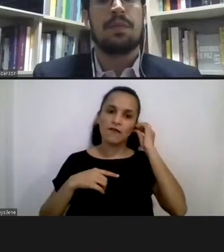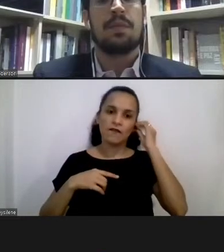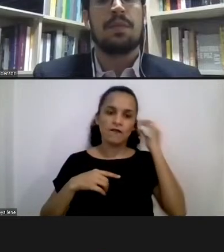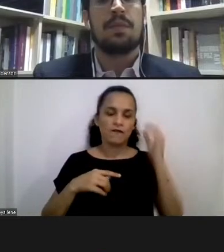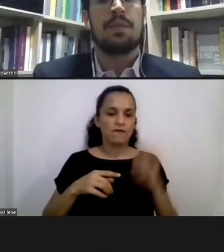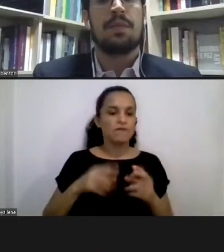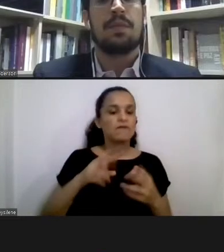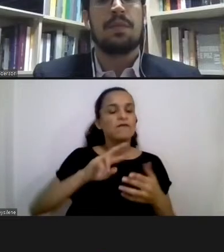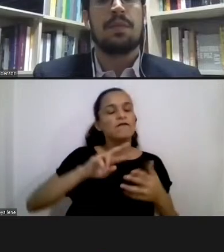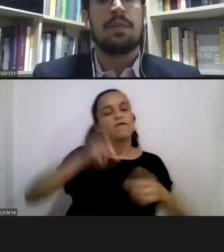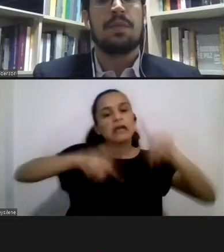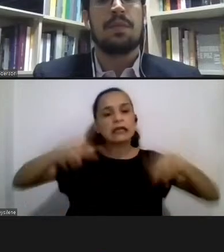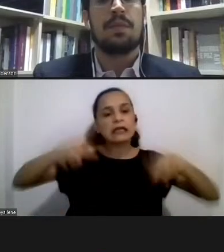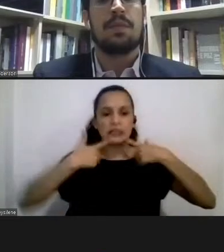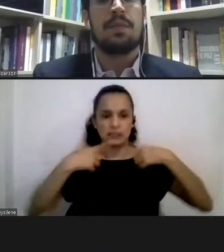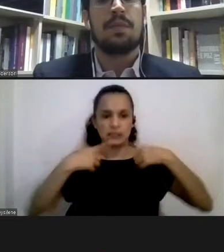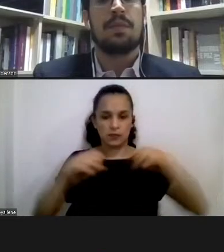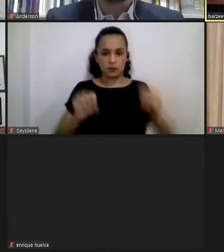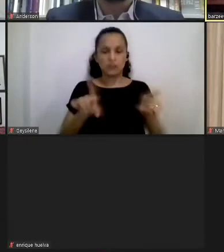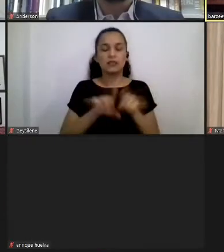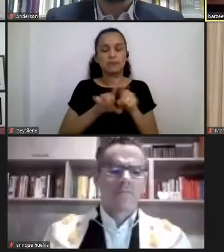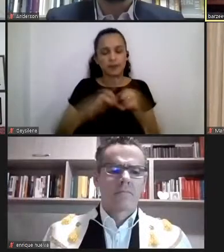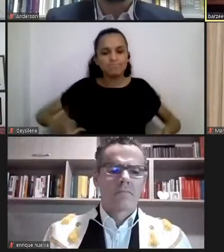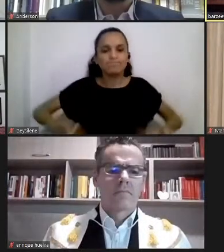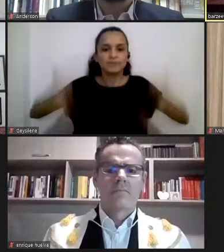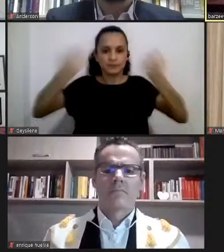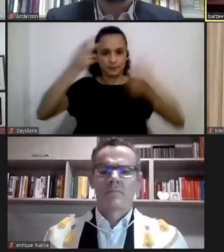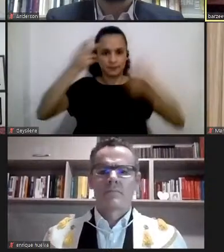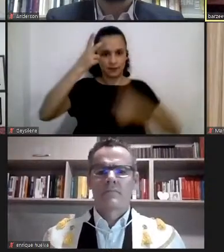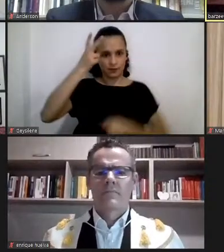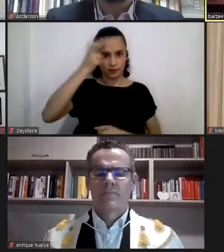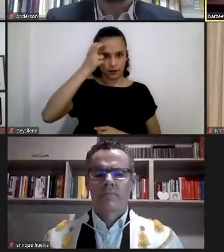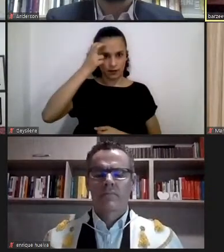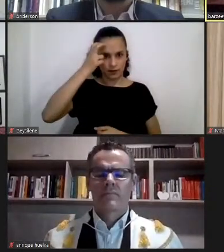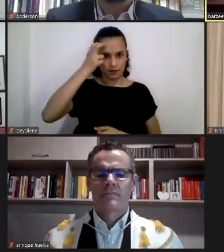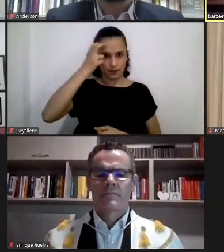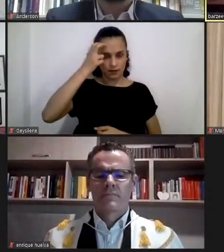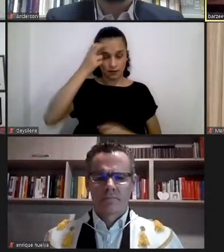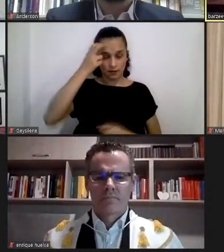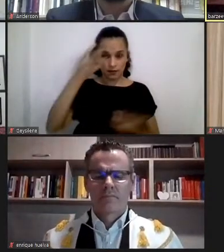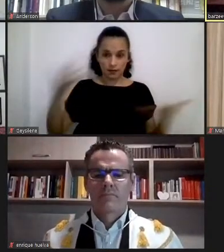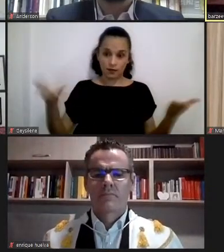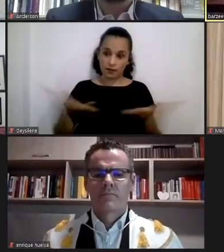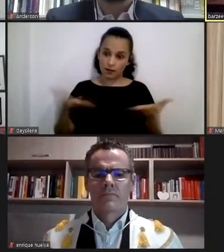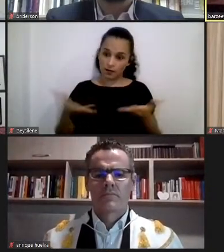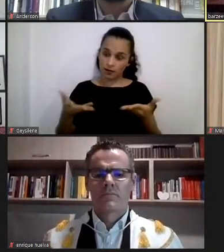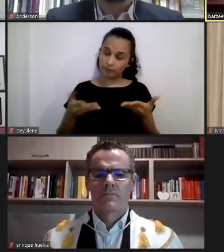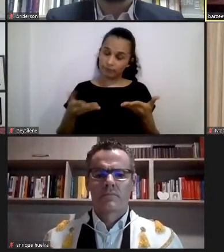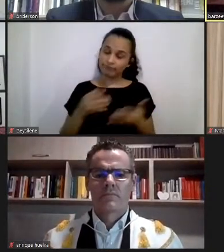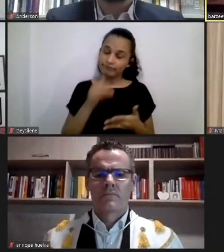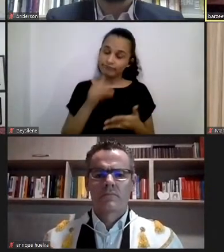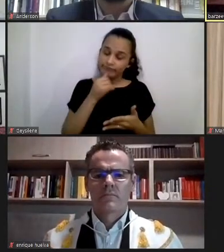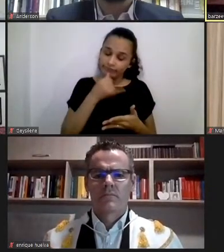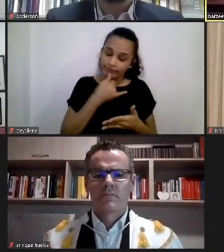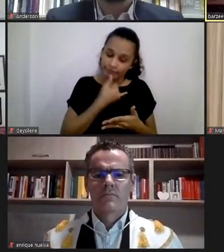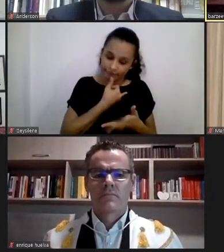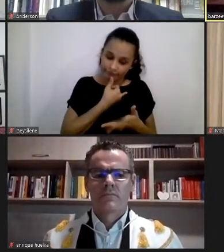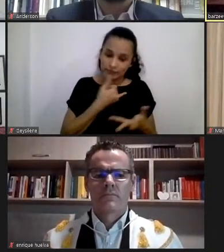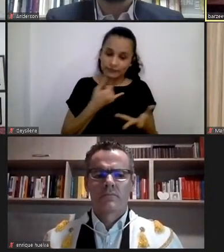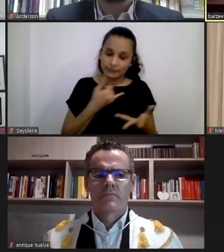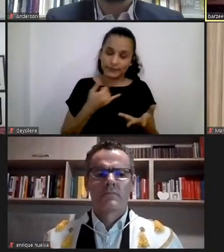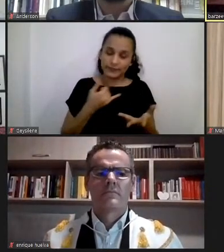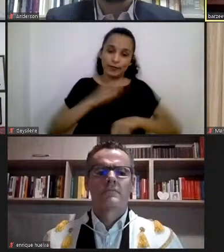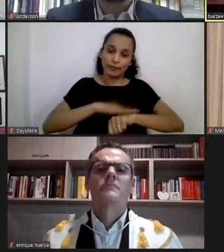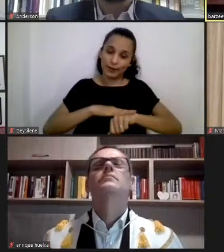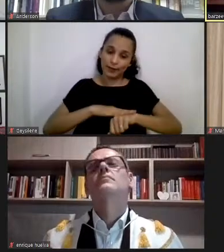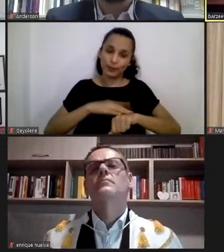e riqueza cultural, e que agora, infelizmente, estão gravemente